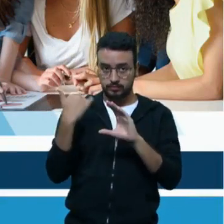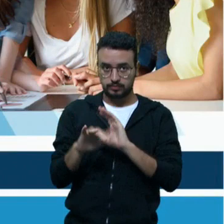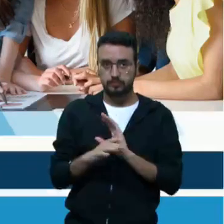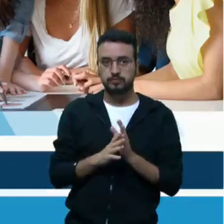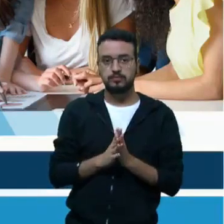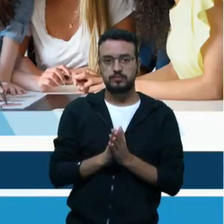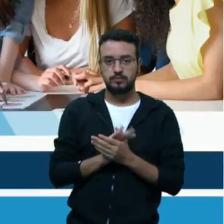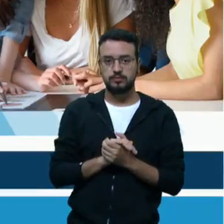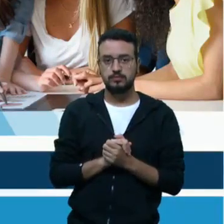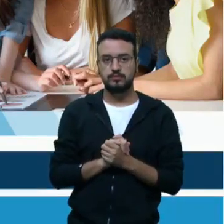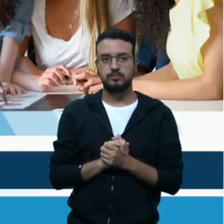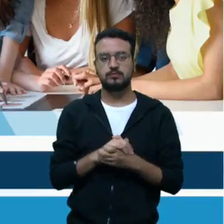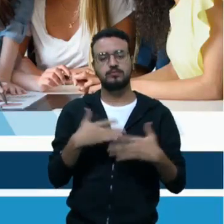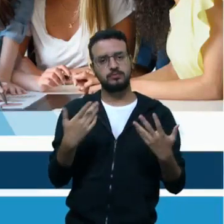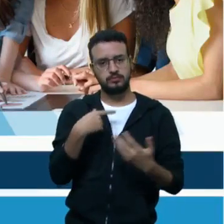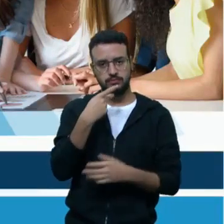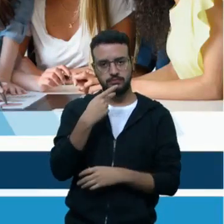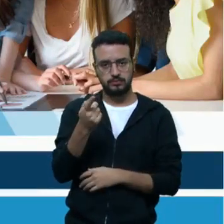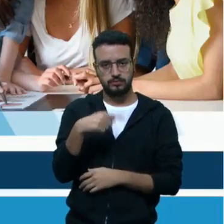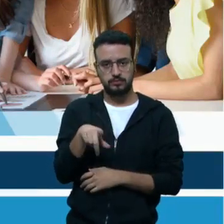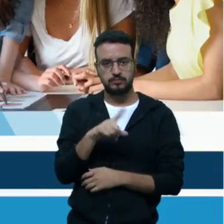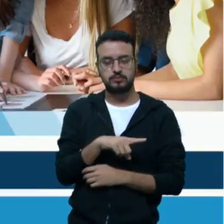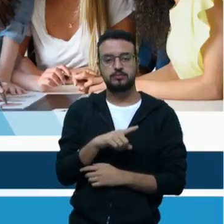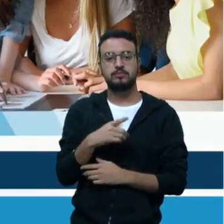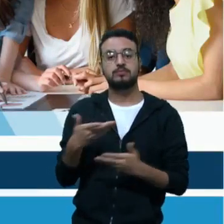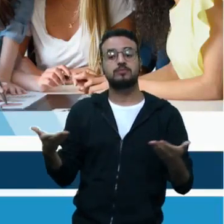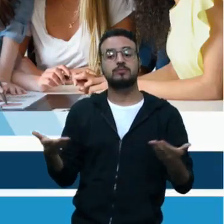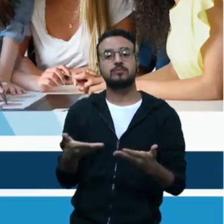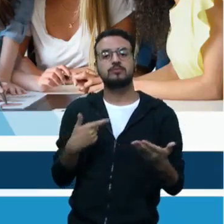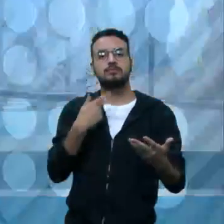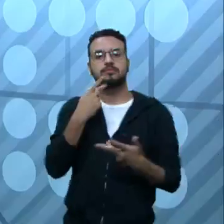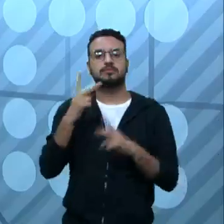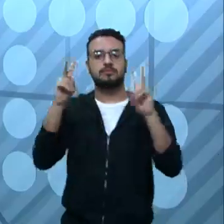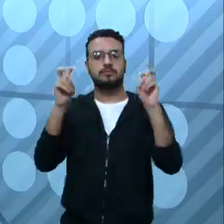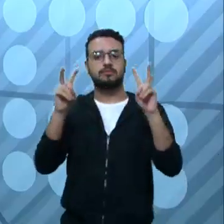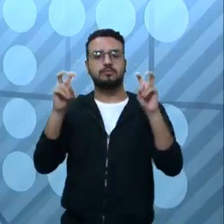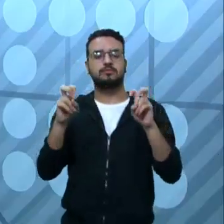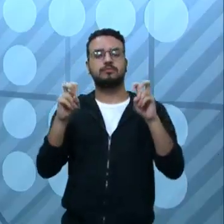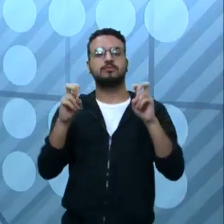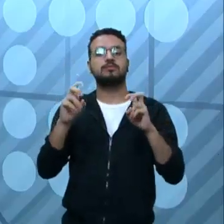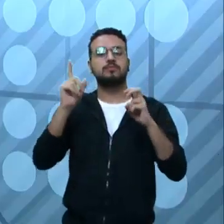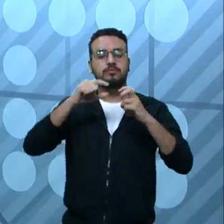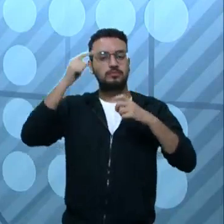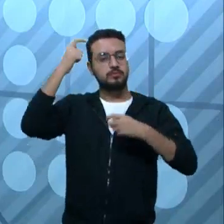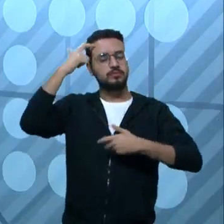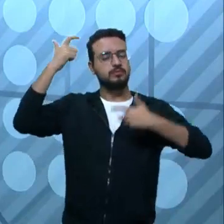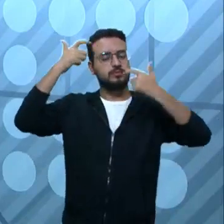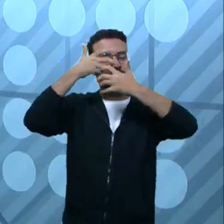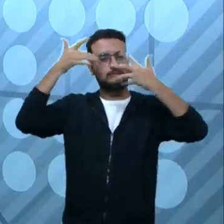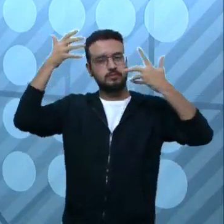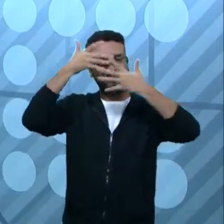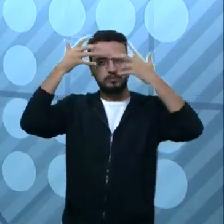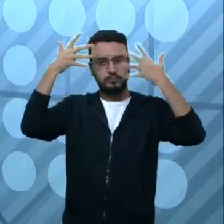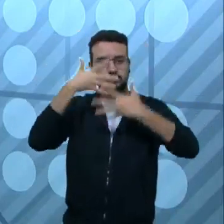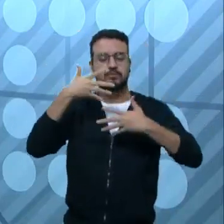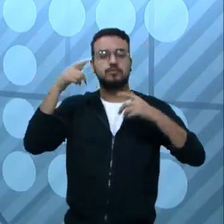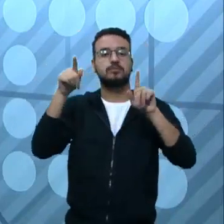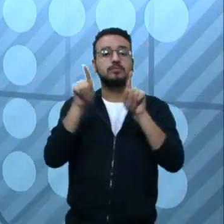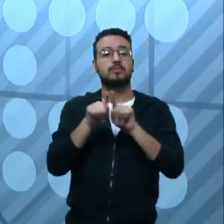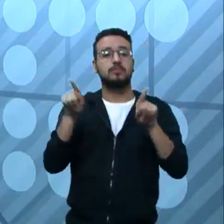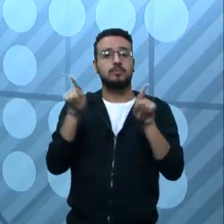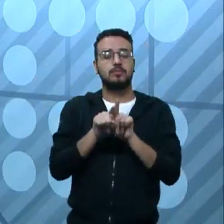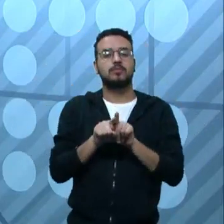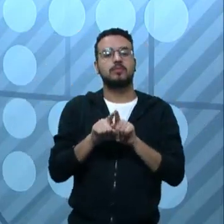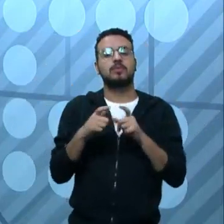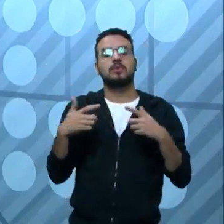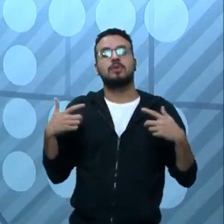Bom, como eu falei para vocês, hoje eu vou falar do sistema nervoso e também do sistema circulatório. O que eu peço para